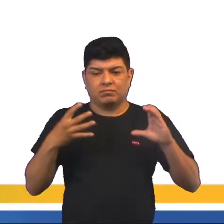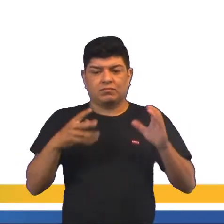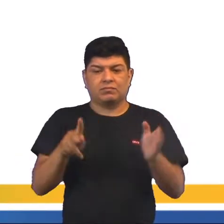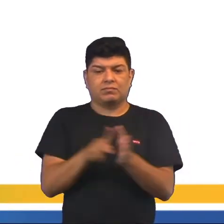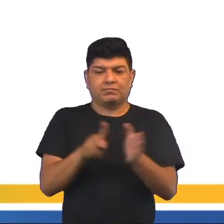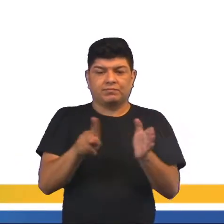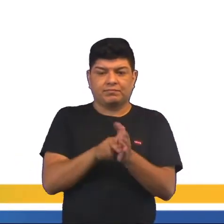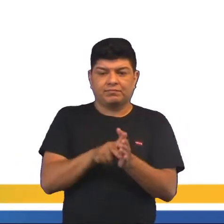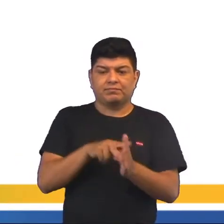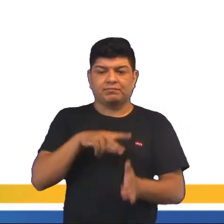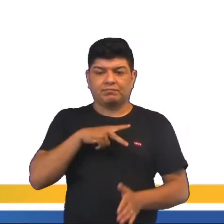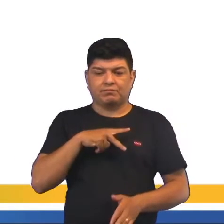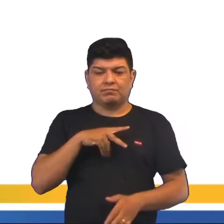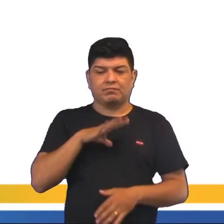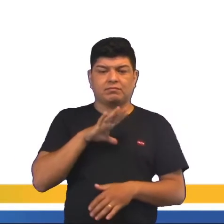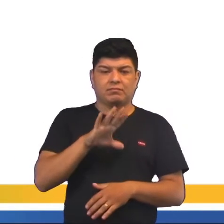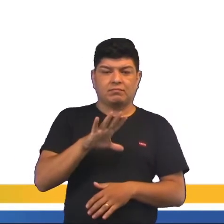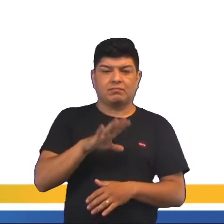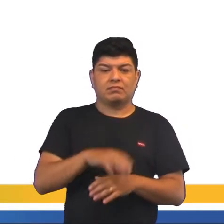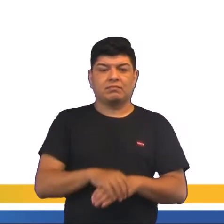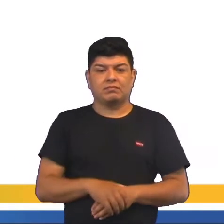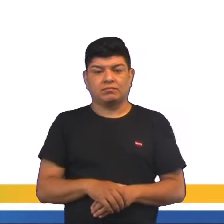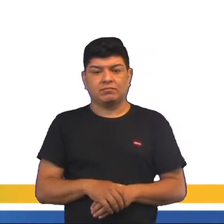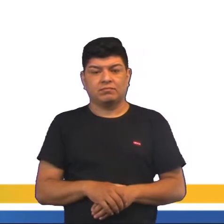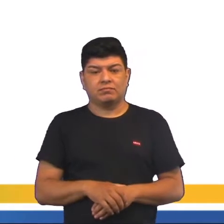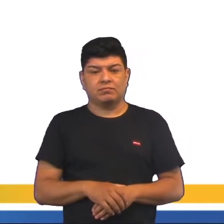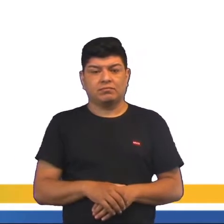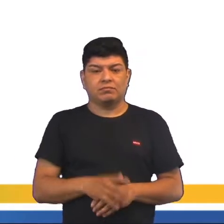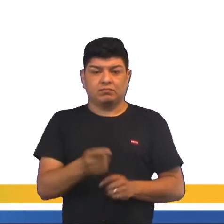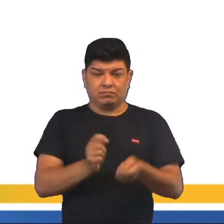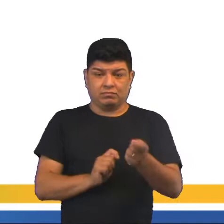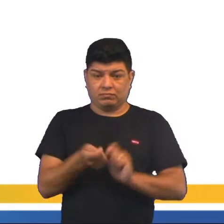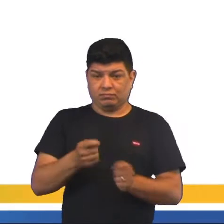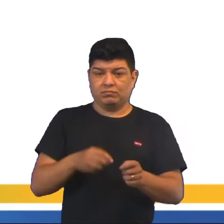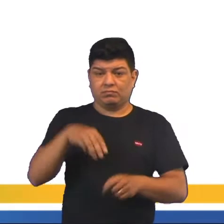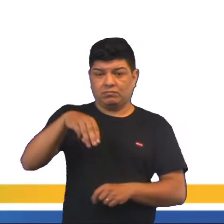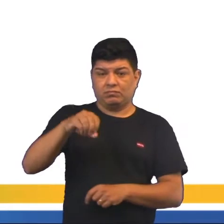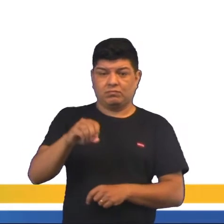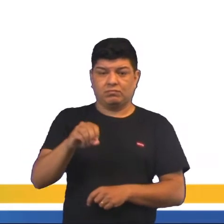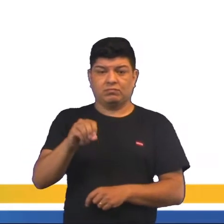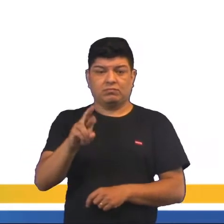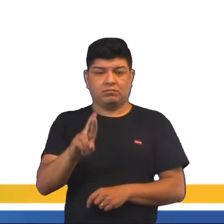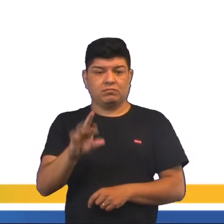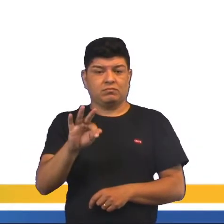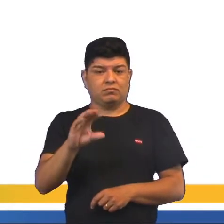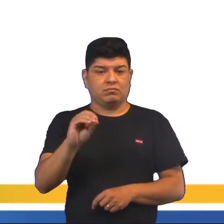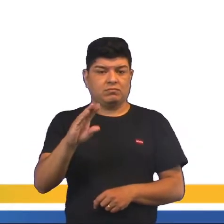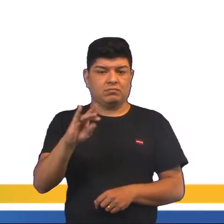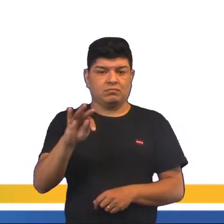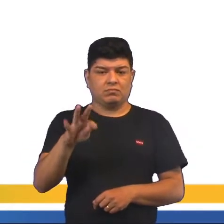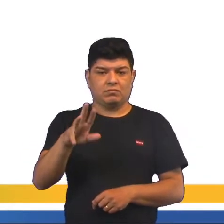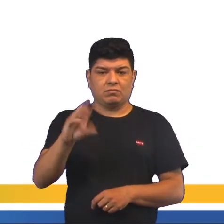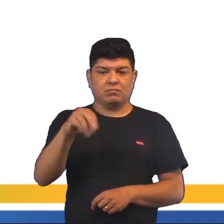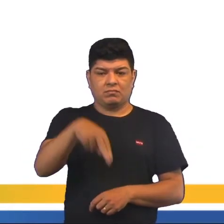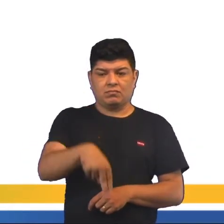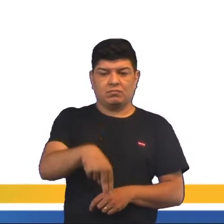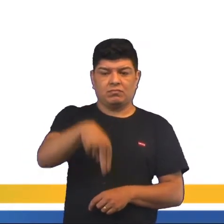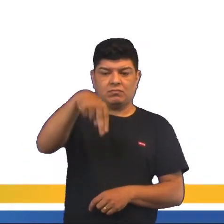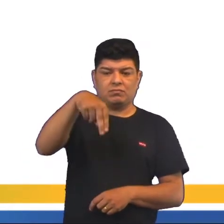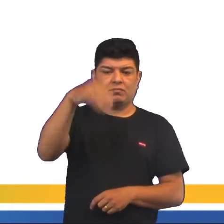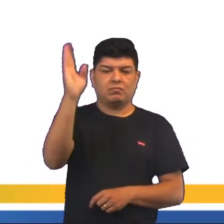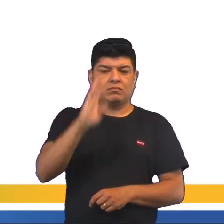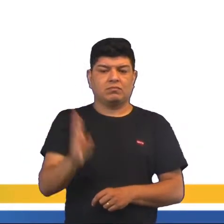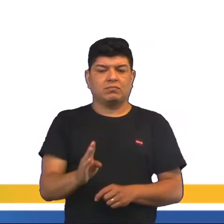características peculiares dela. Então veja só, o domínio morfoclimático amazônico está situado ao norte